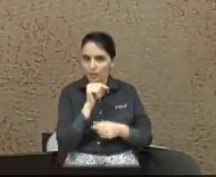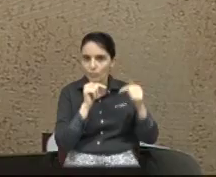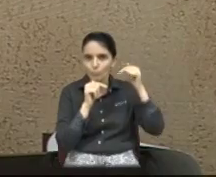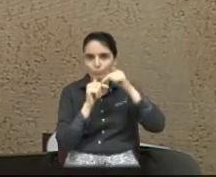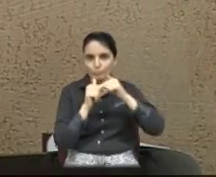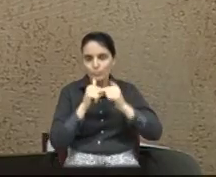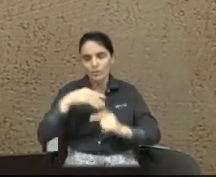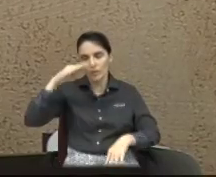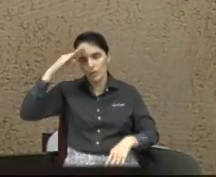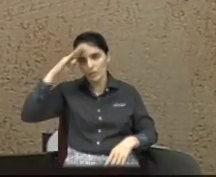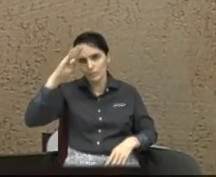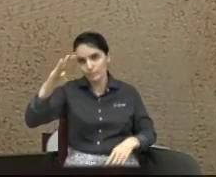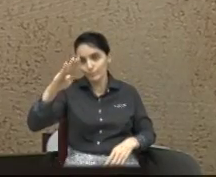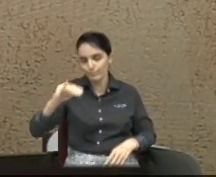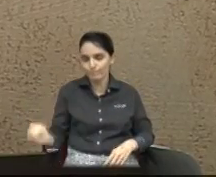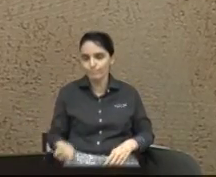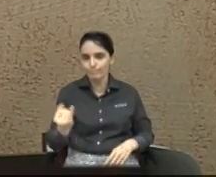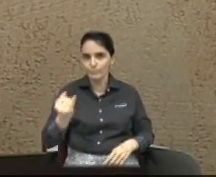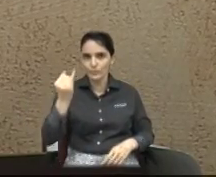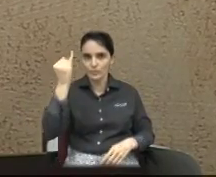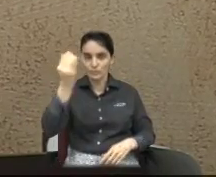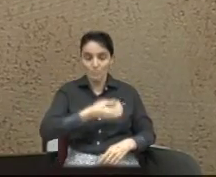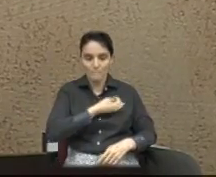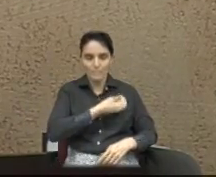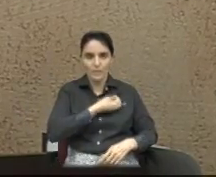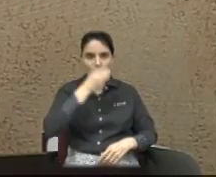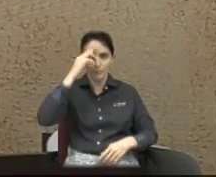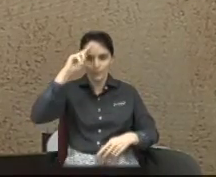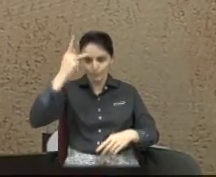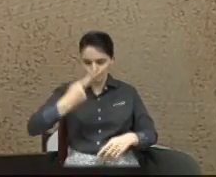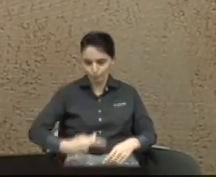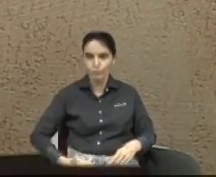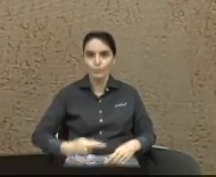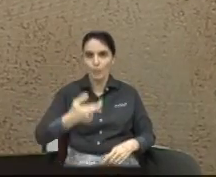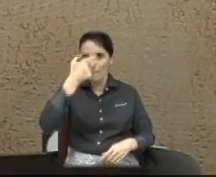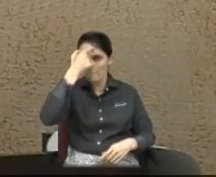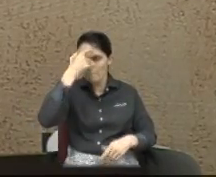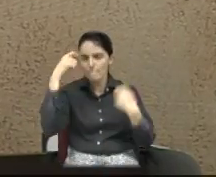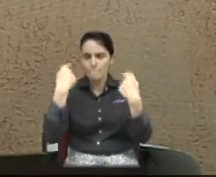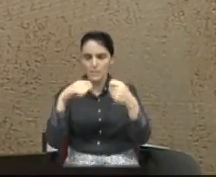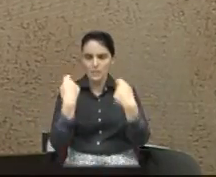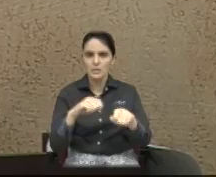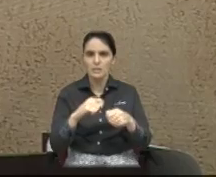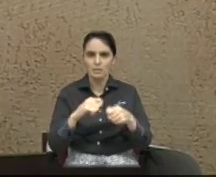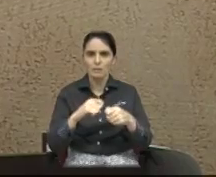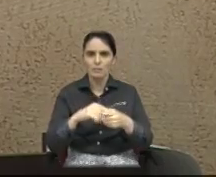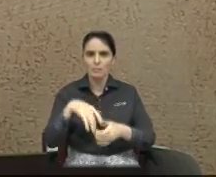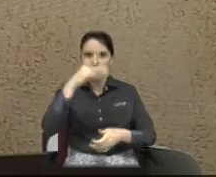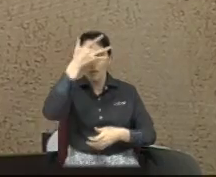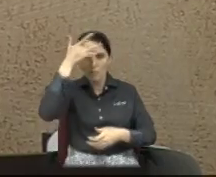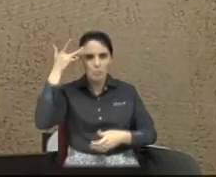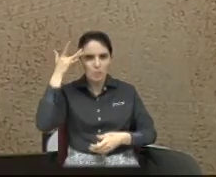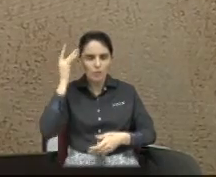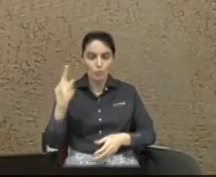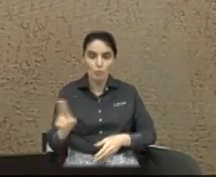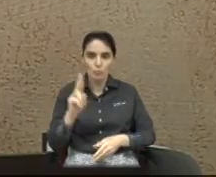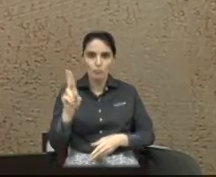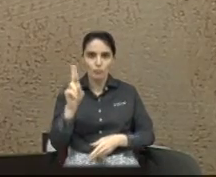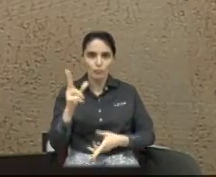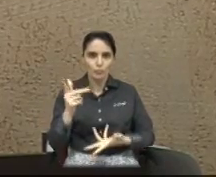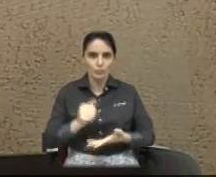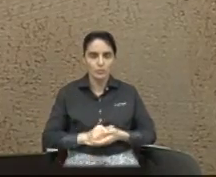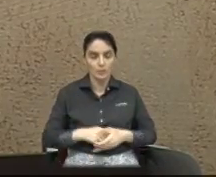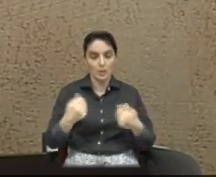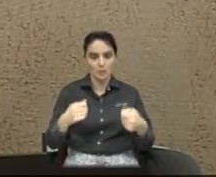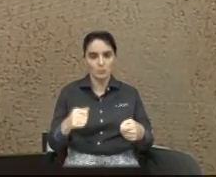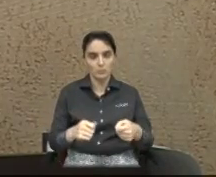à vida humana. Importante que se tenha a conscientização por parte de consumidores. É preciso, por exemplo, demonstrar que